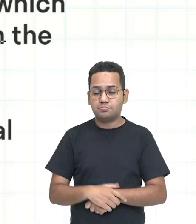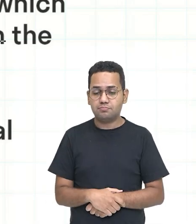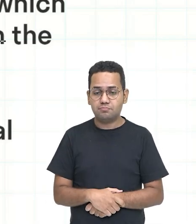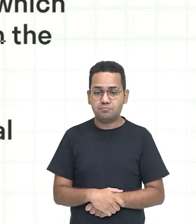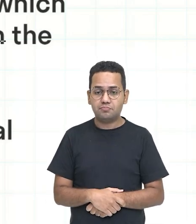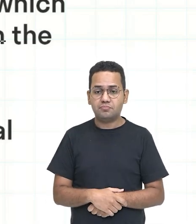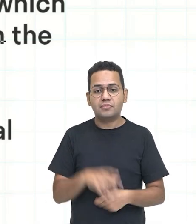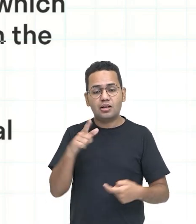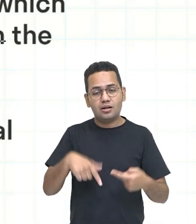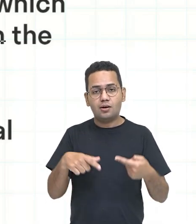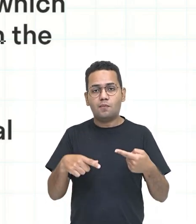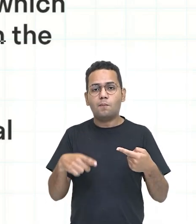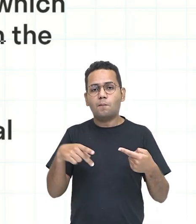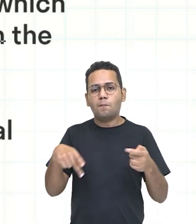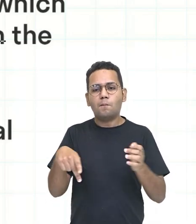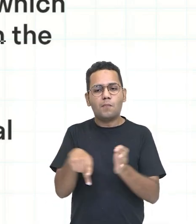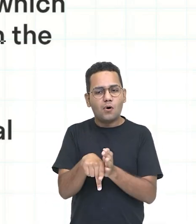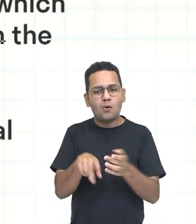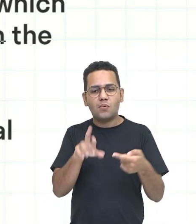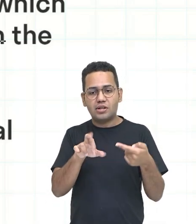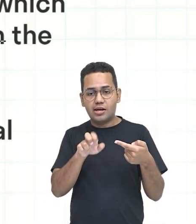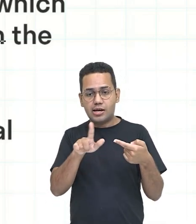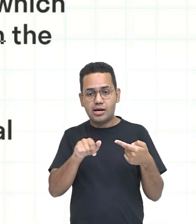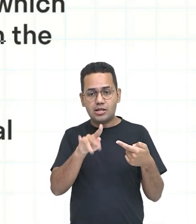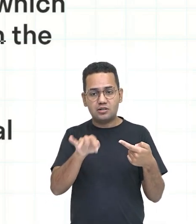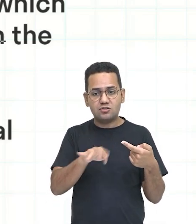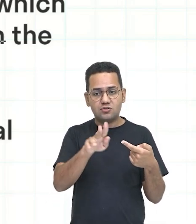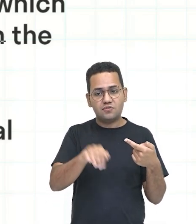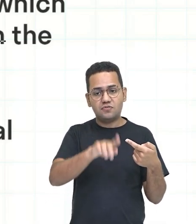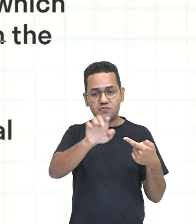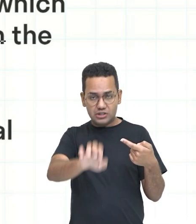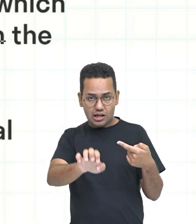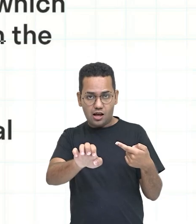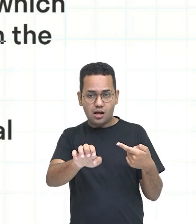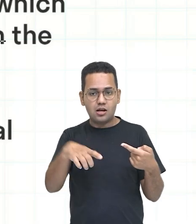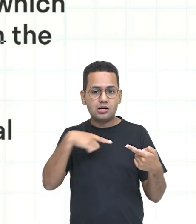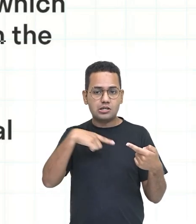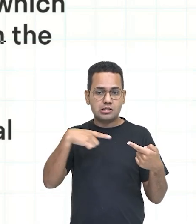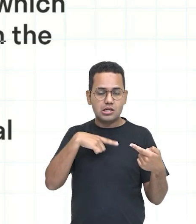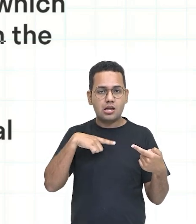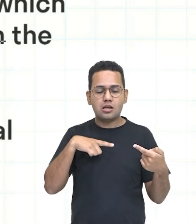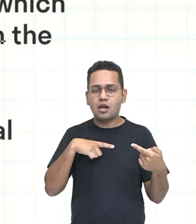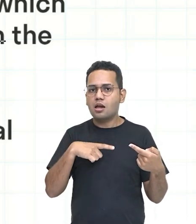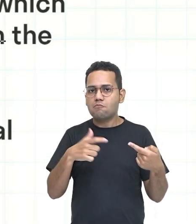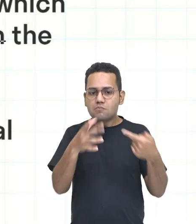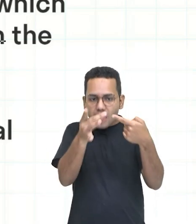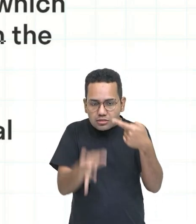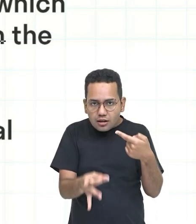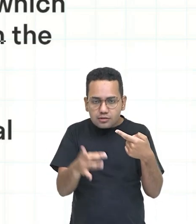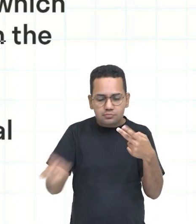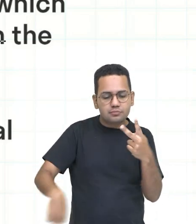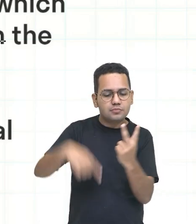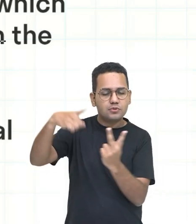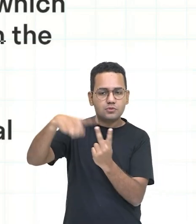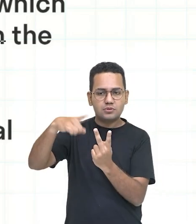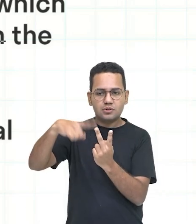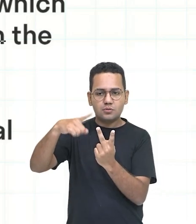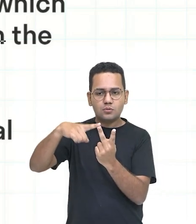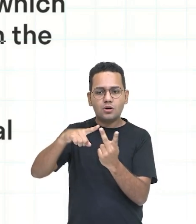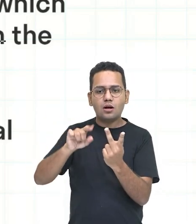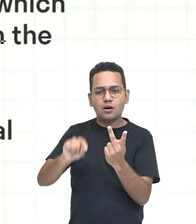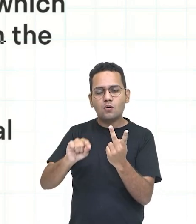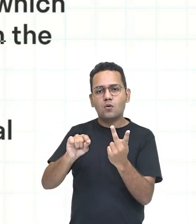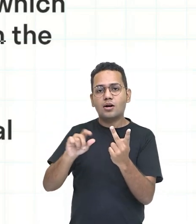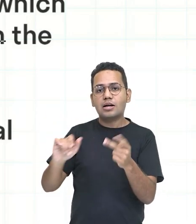a relatividade geral, a qual descreve a gravidade em sua escala ampla, e o mecanismo